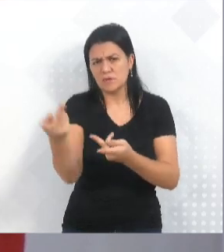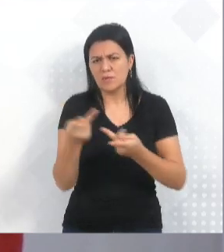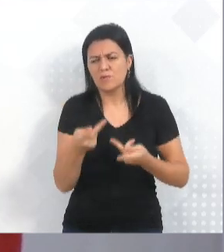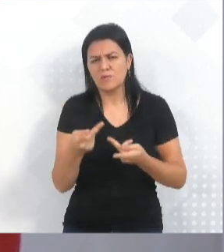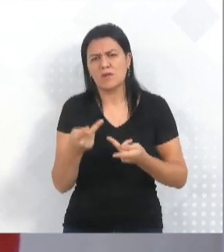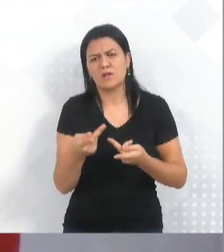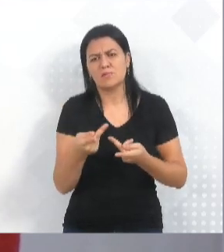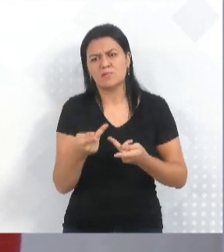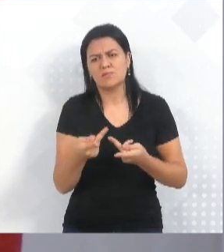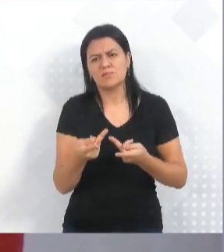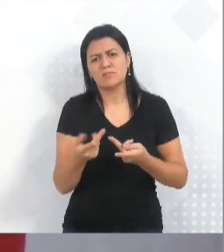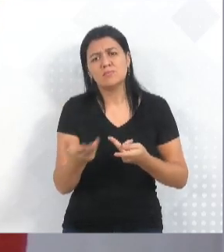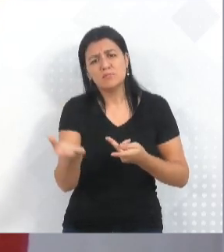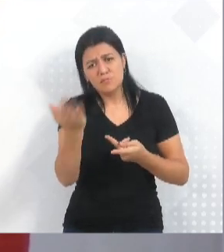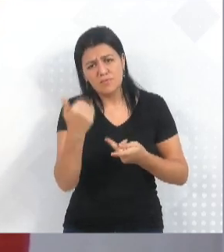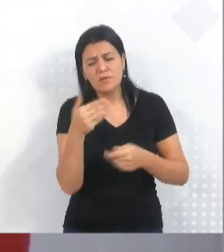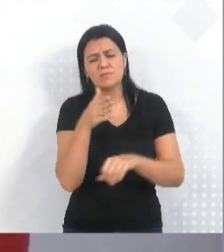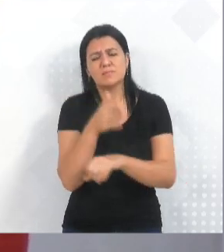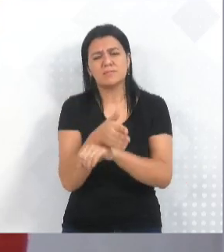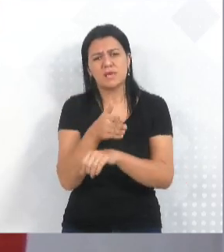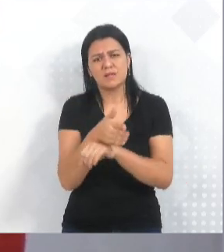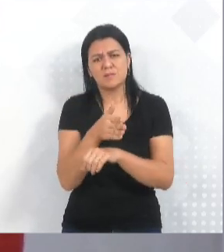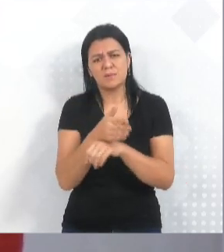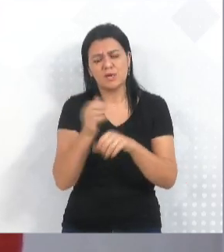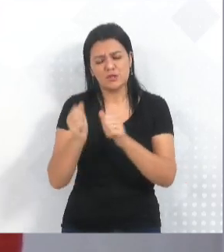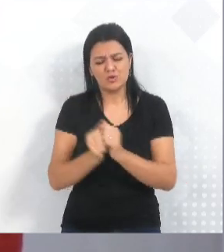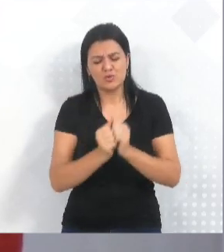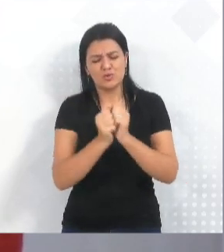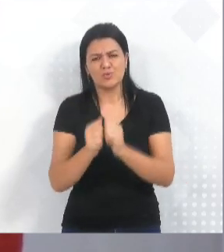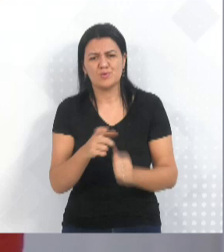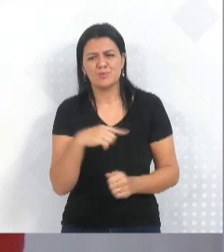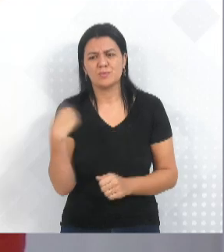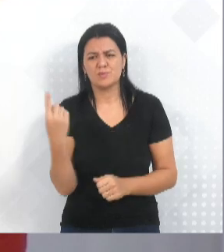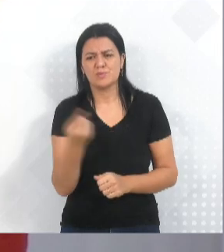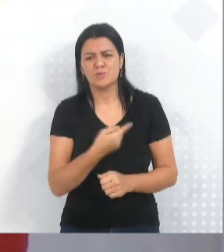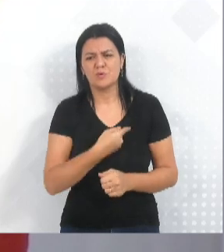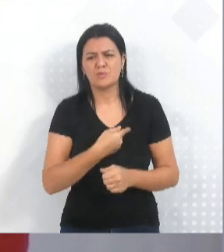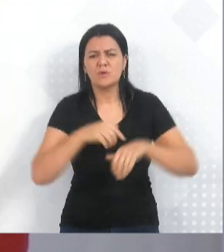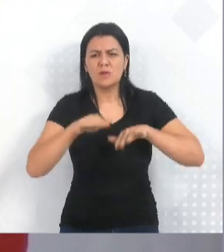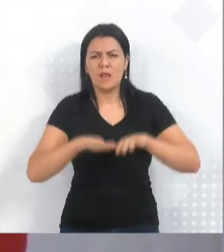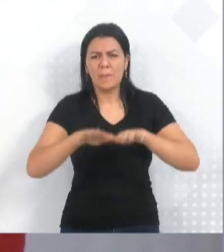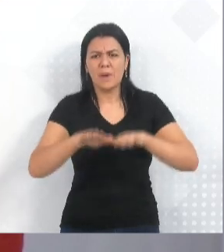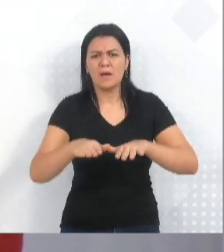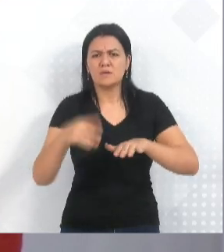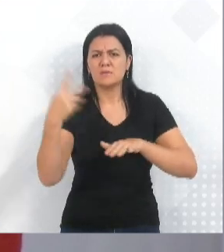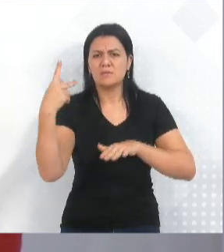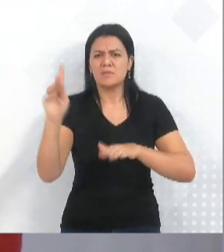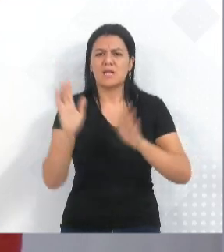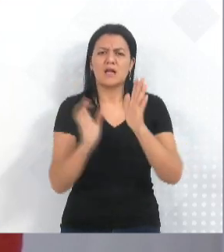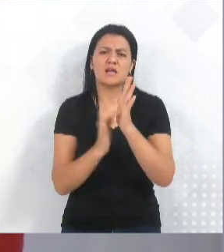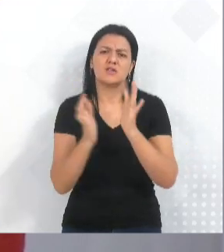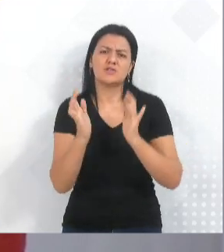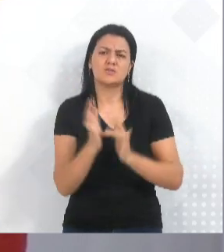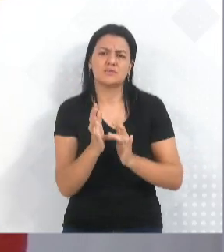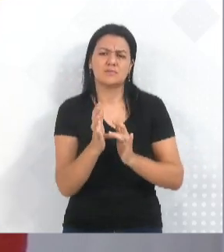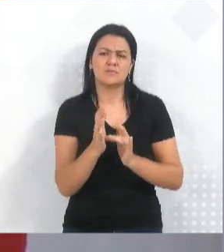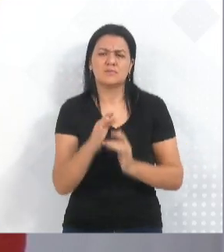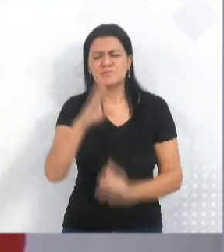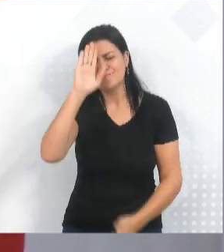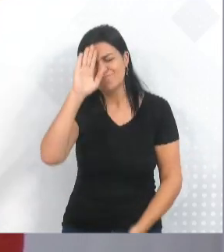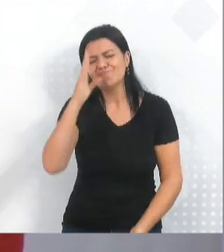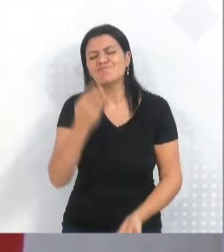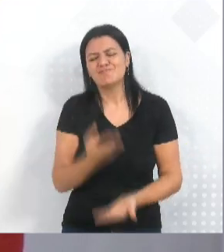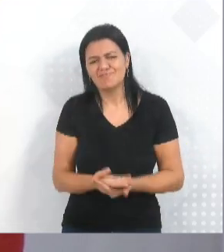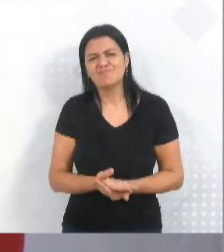também sair de sua casa e estar conosco na Marcha para Jesus. Eu creio que todos